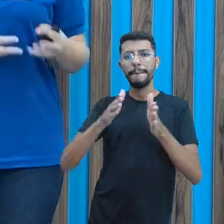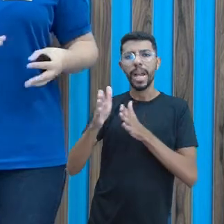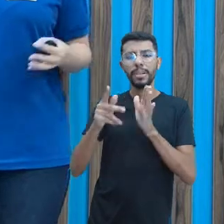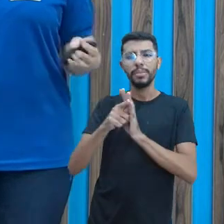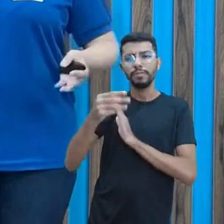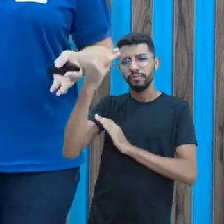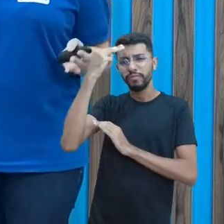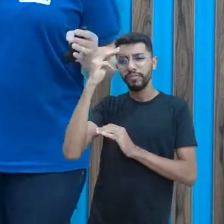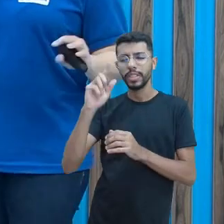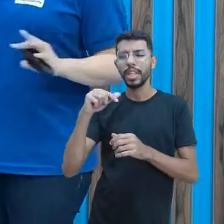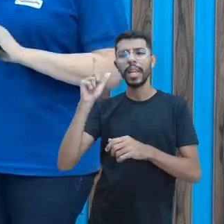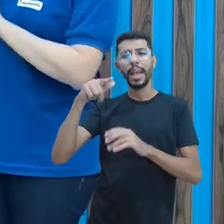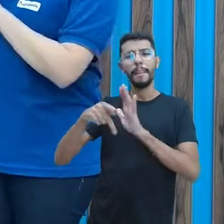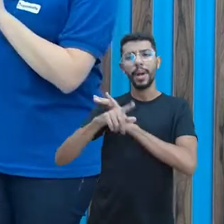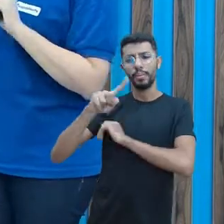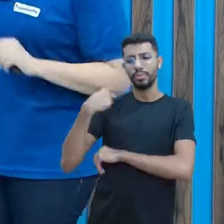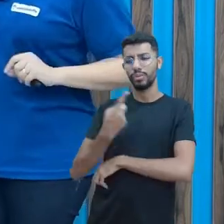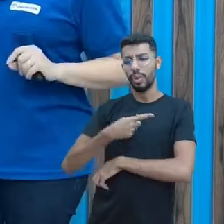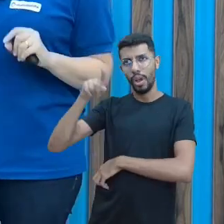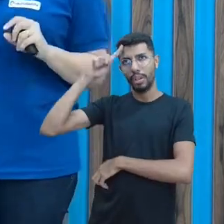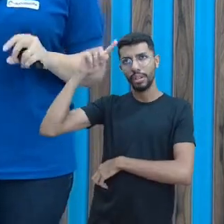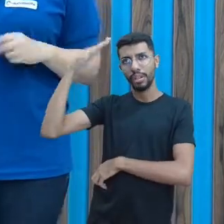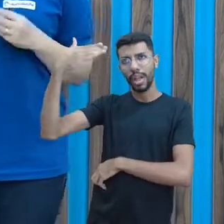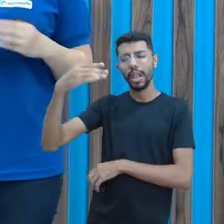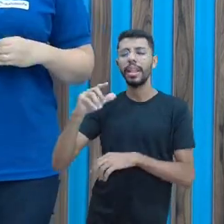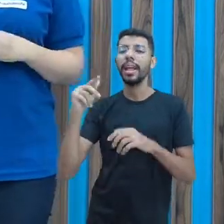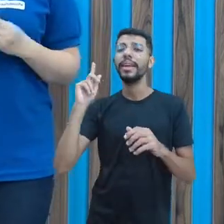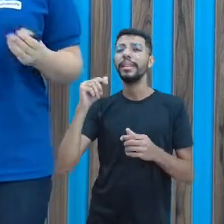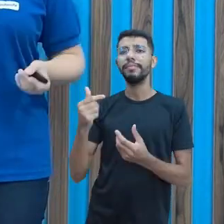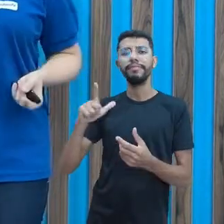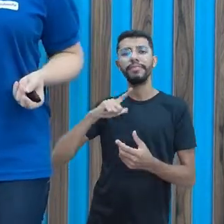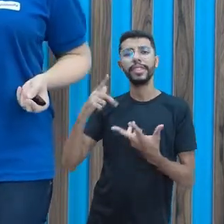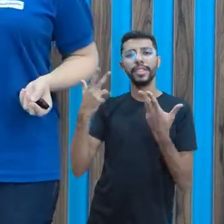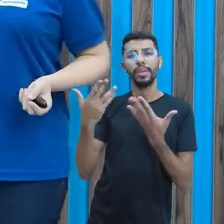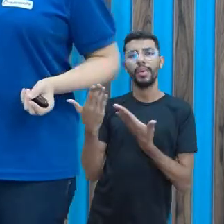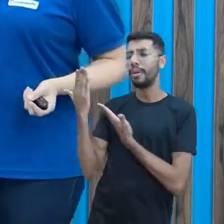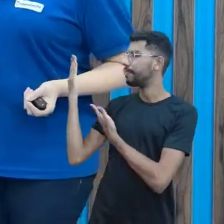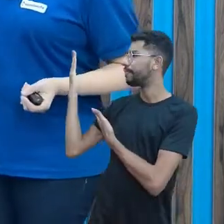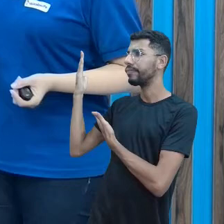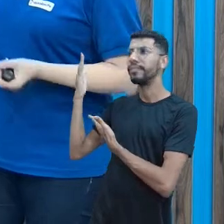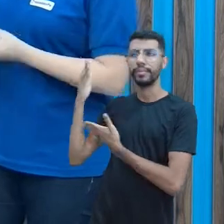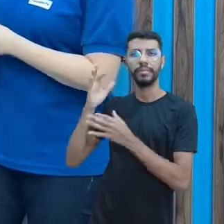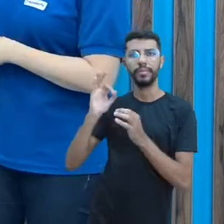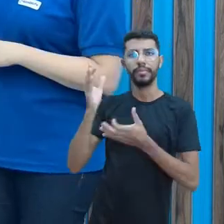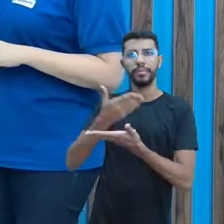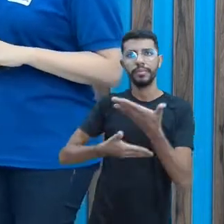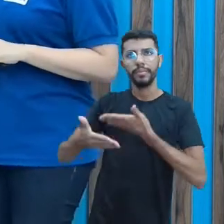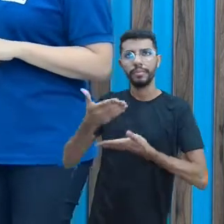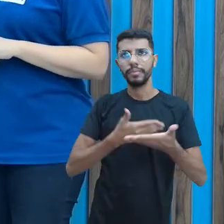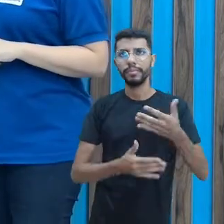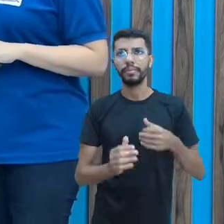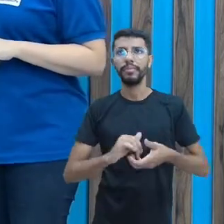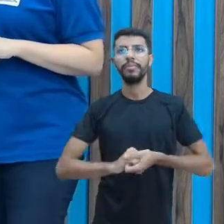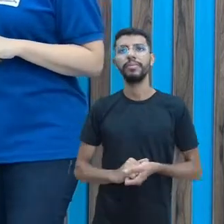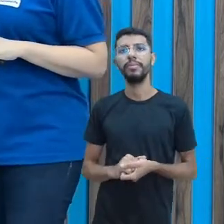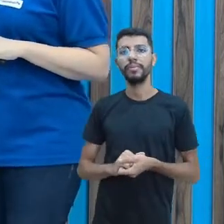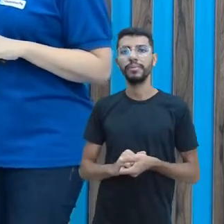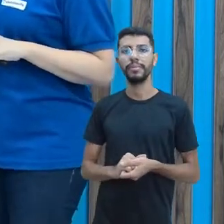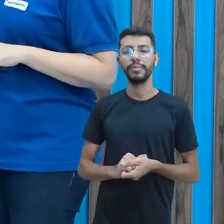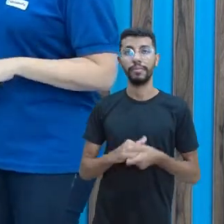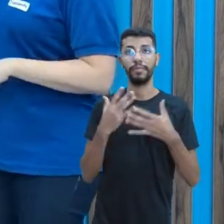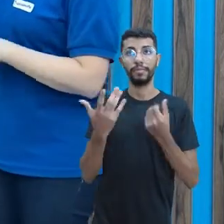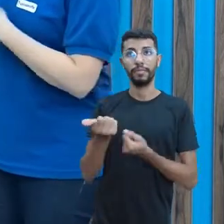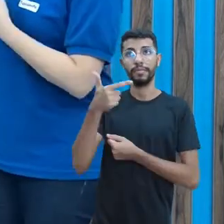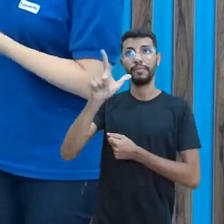que aparecem no nosso dia a dia, que tem essa carinha aqui, né? Que tem essas relações uns com os outros, tá certo? Vamos para o próximo ali,